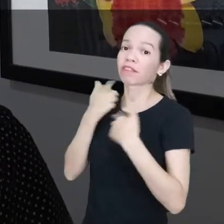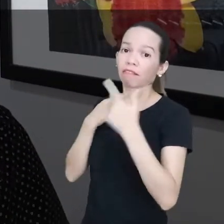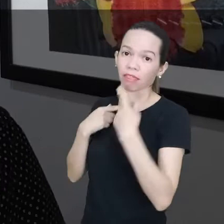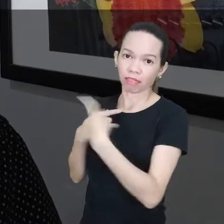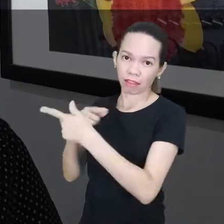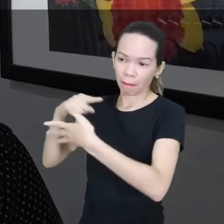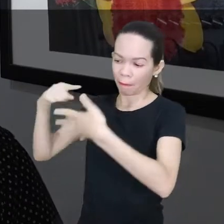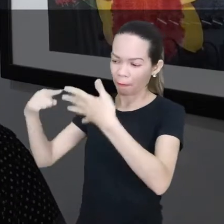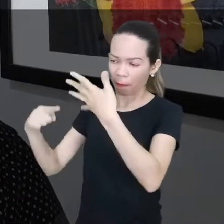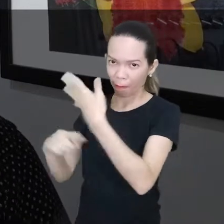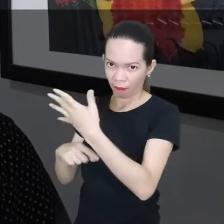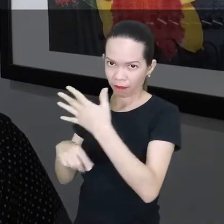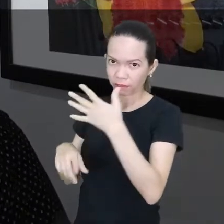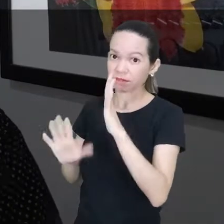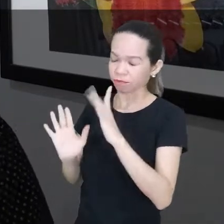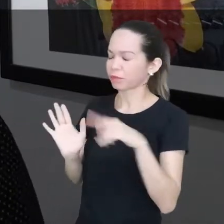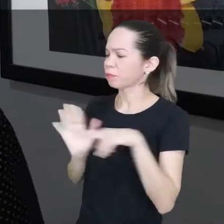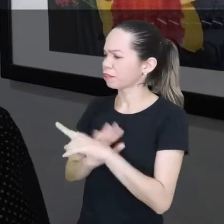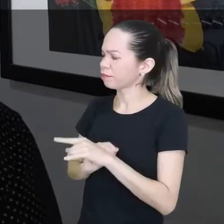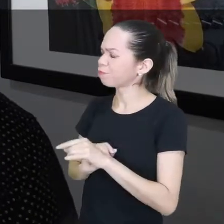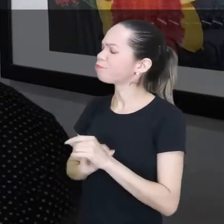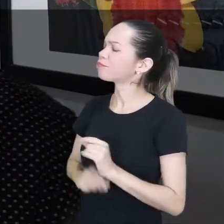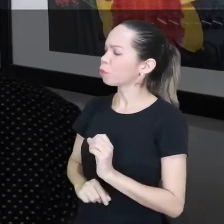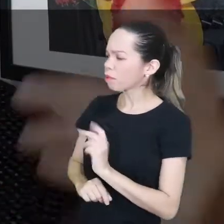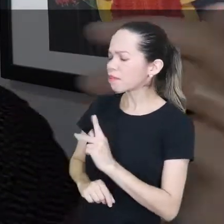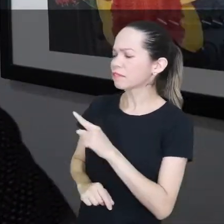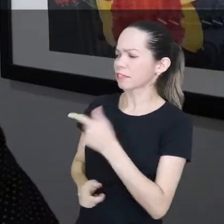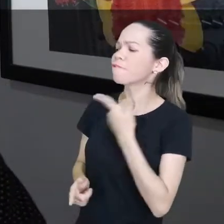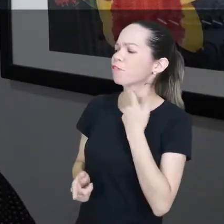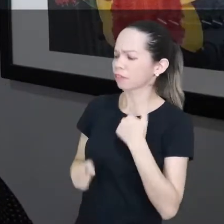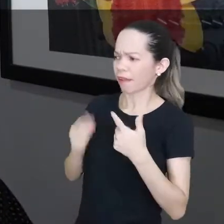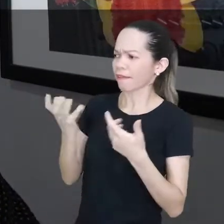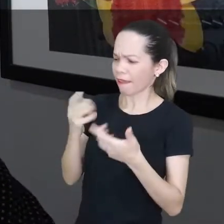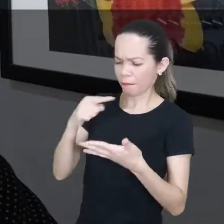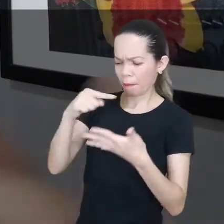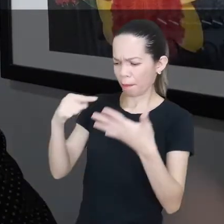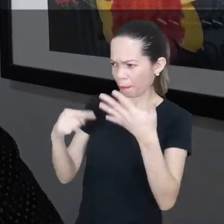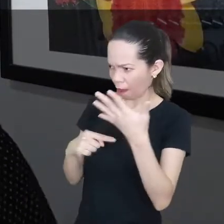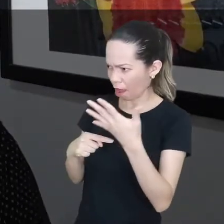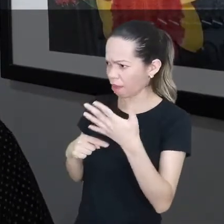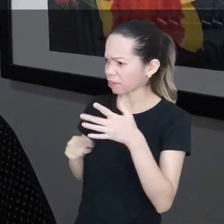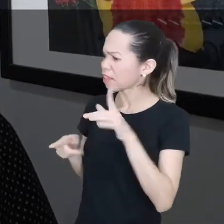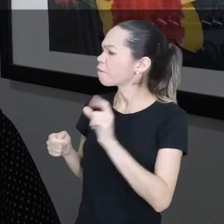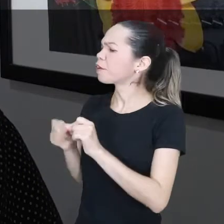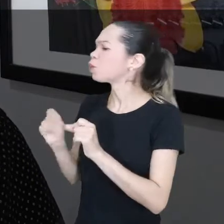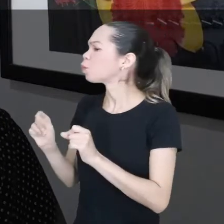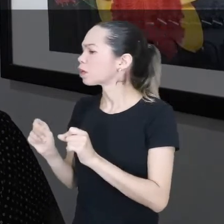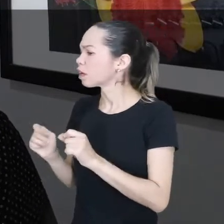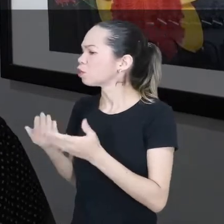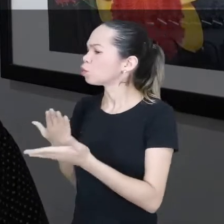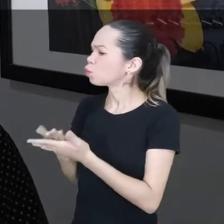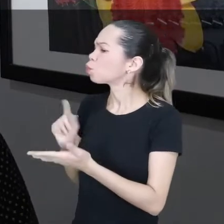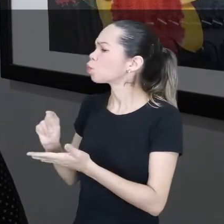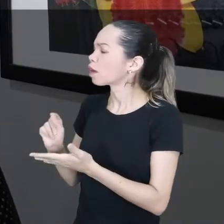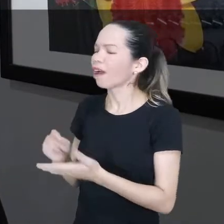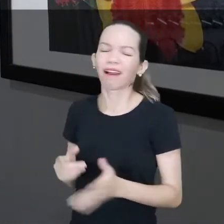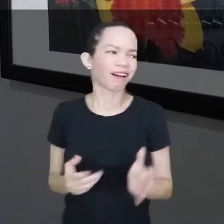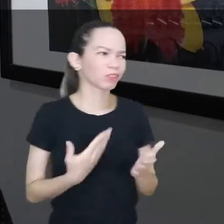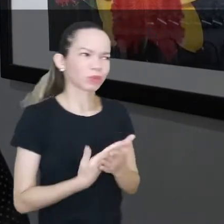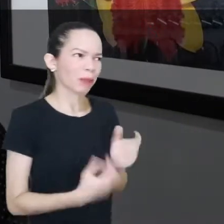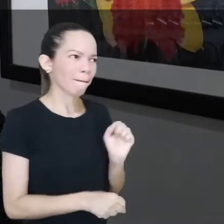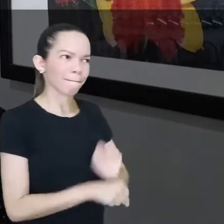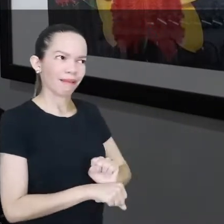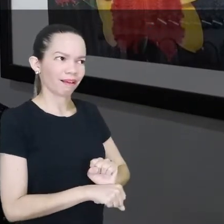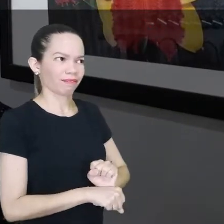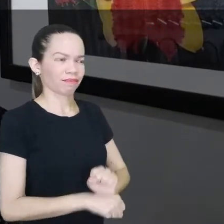desejos, eu falei para ele: mas o que você tem feito hoje para alcançar esses desejos? Onde você estuda? Não, eu parei de estudar. Onde